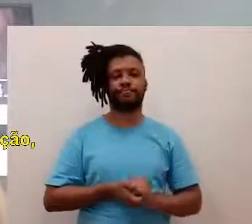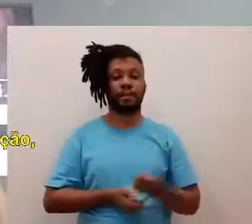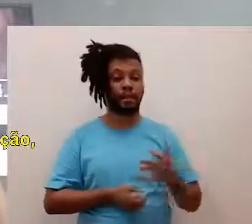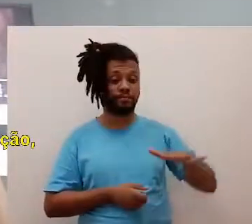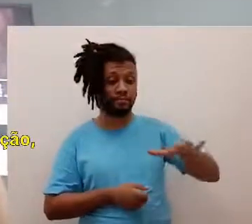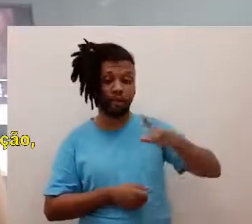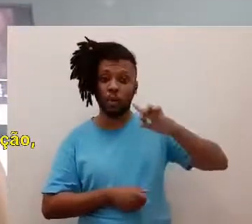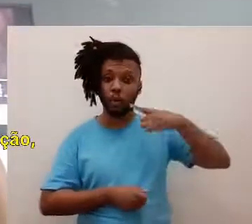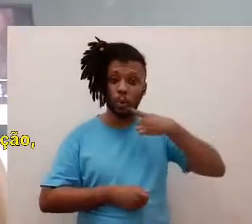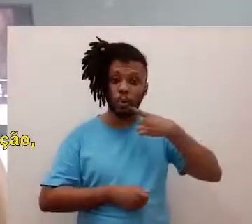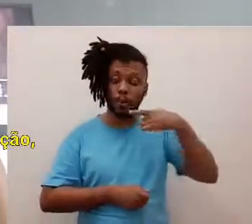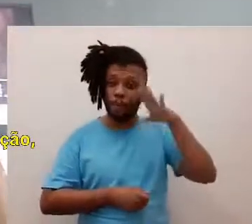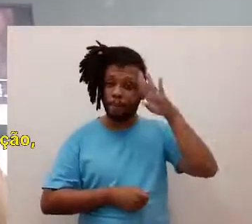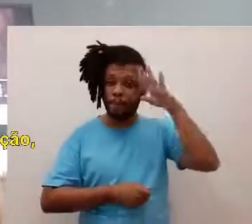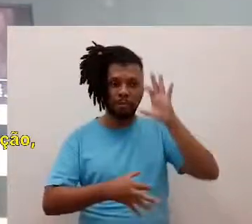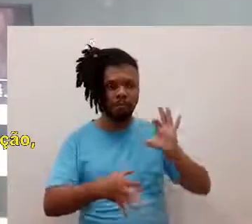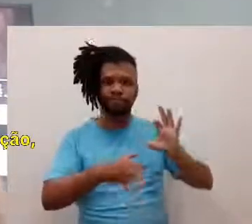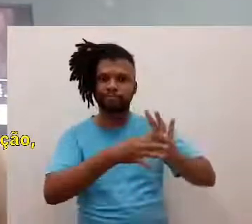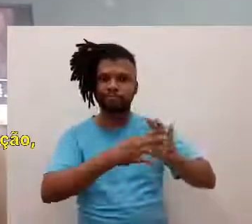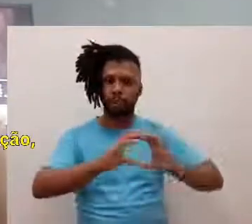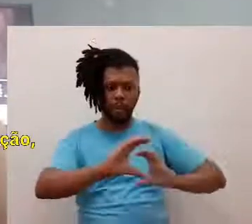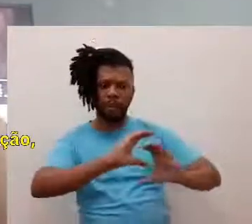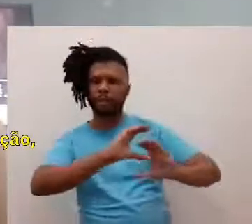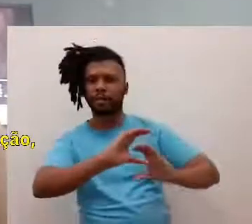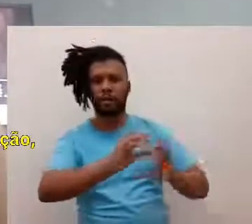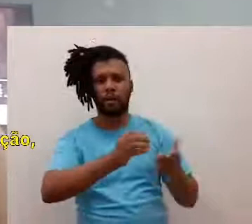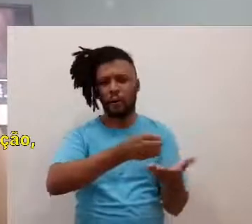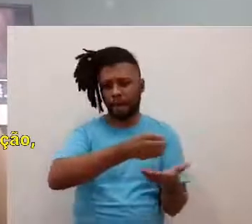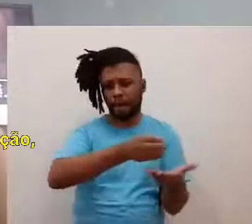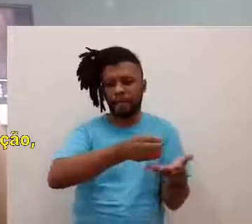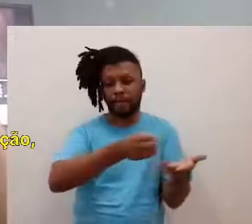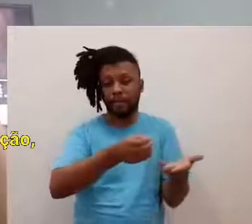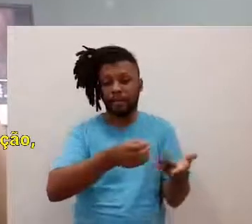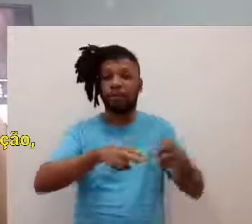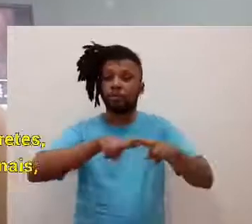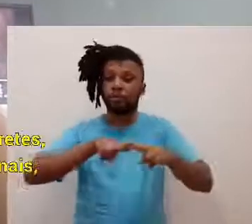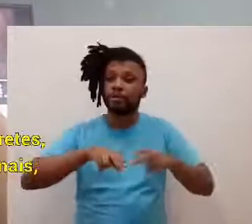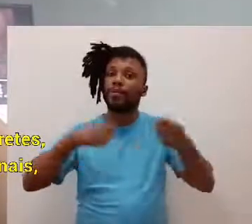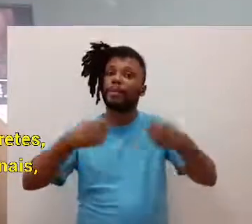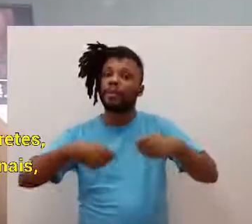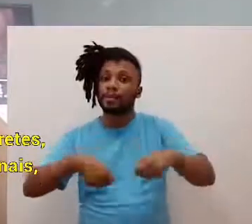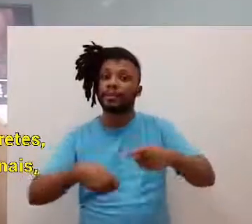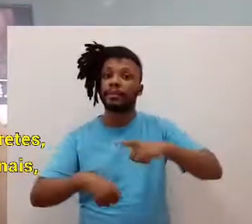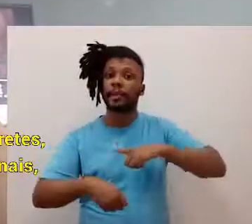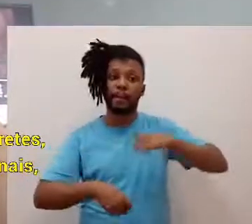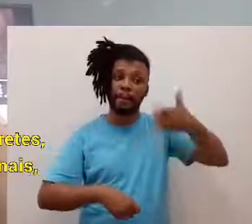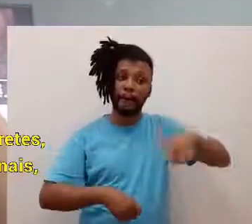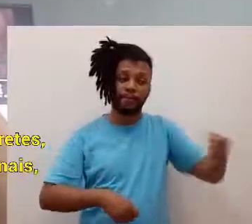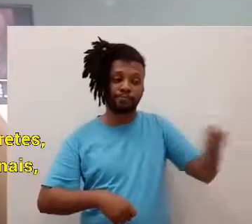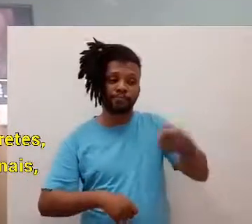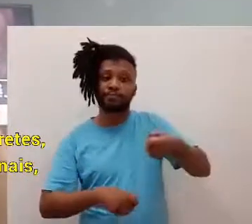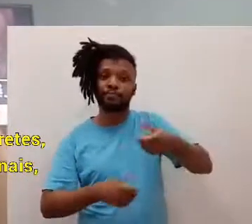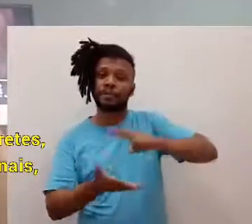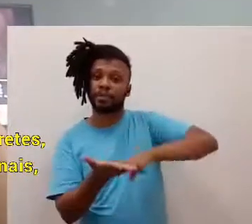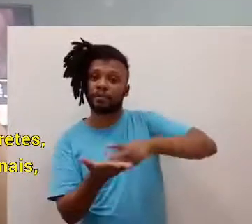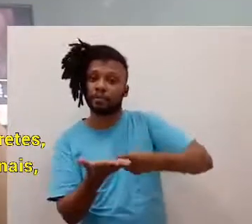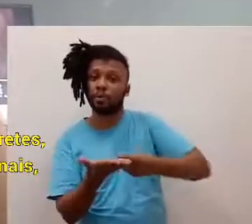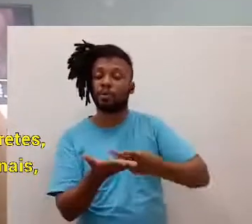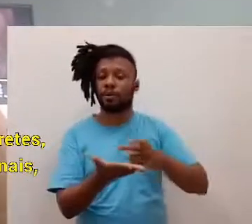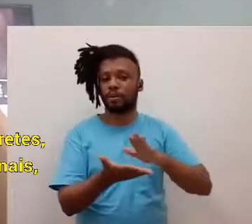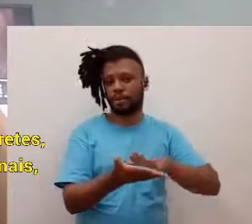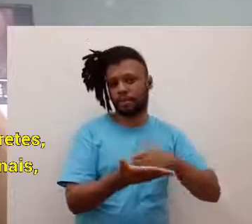passa muito pela comunicação, principalmente, é basicamente pela comunicação. Então, seria necessário ter